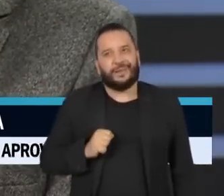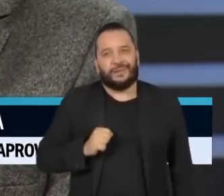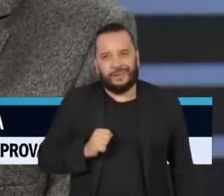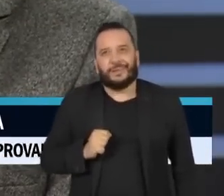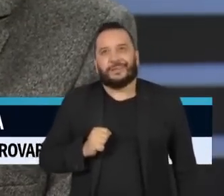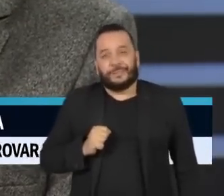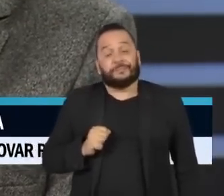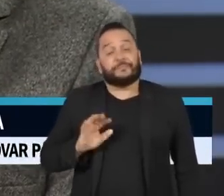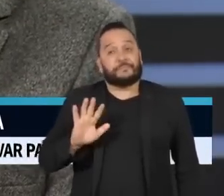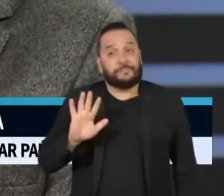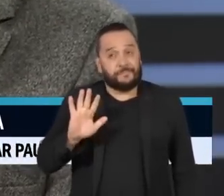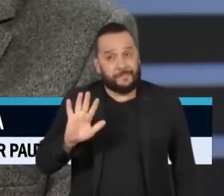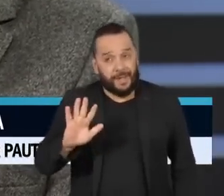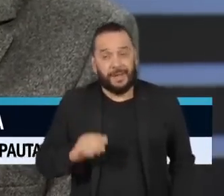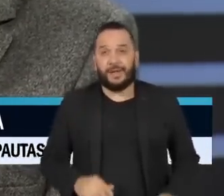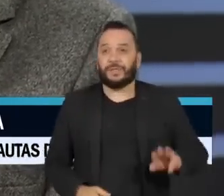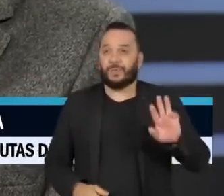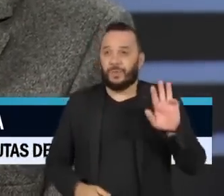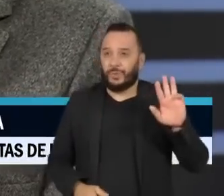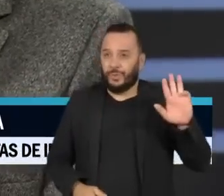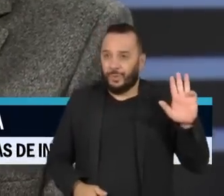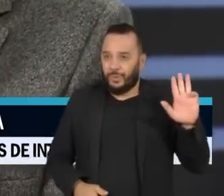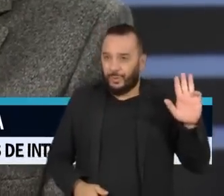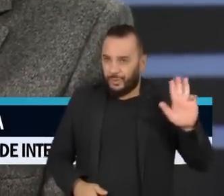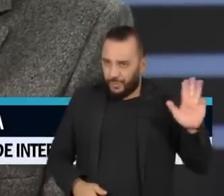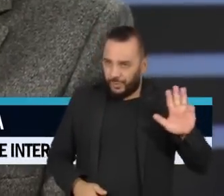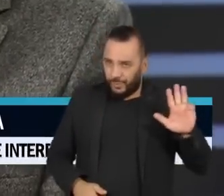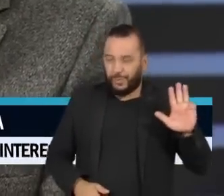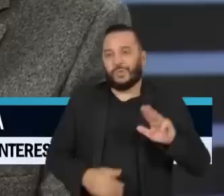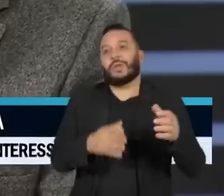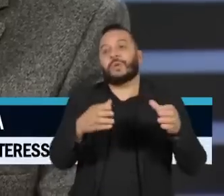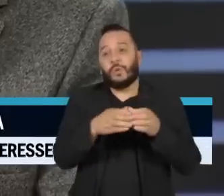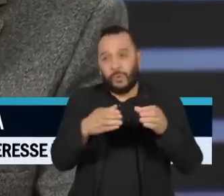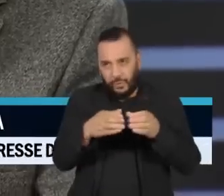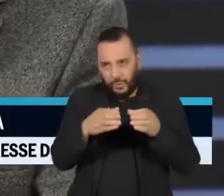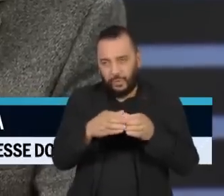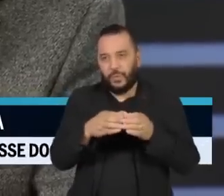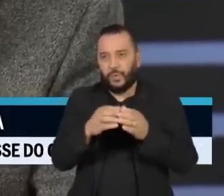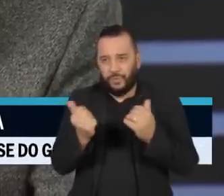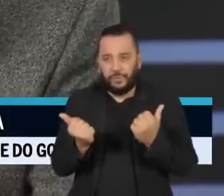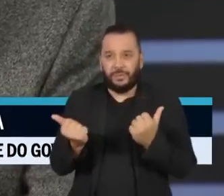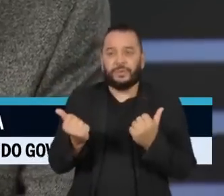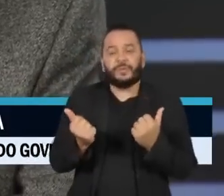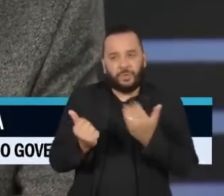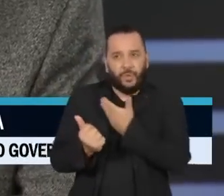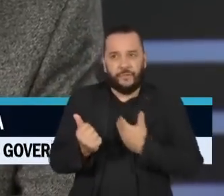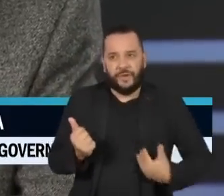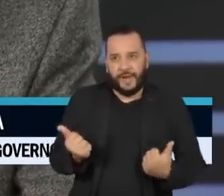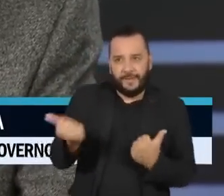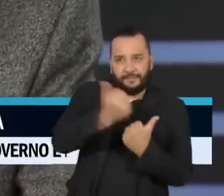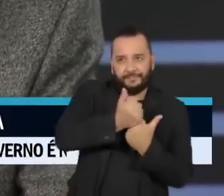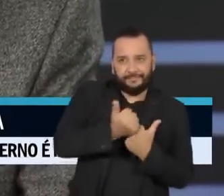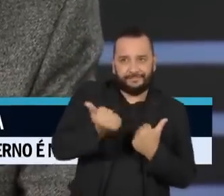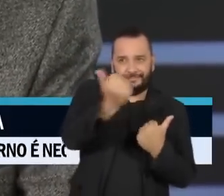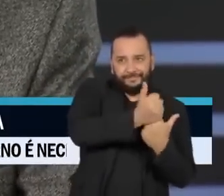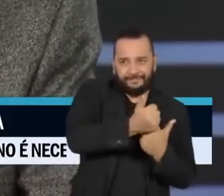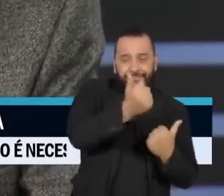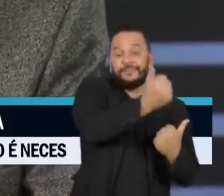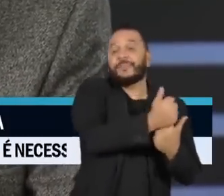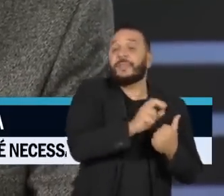que o Lula e a o grupo da transição Vai sinalizar parâmetros